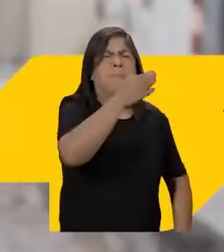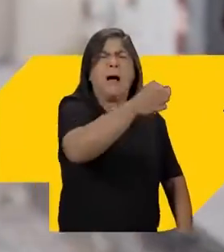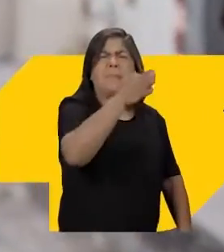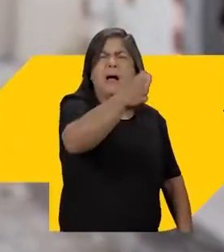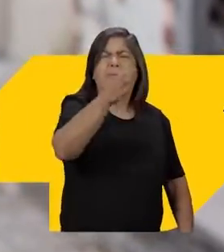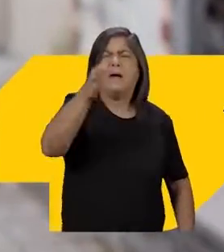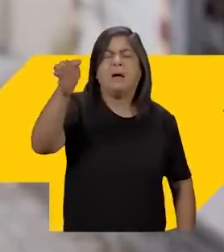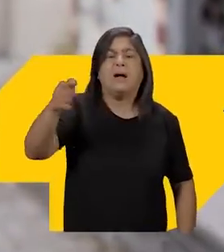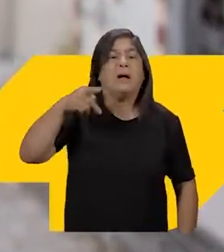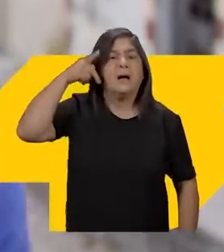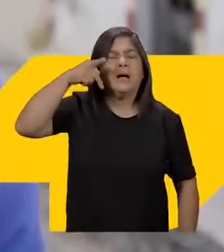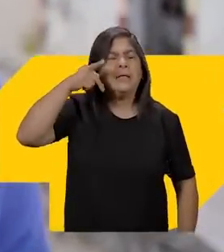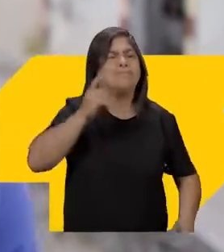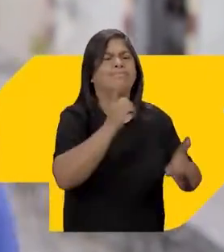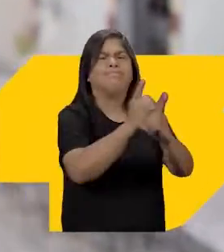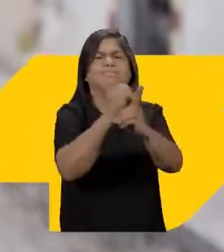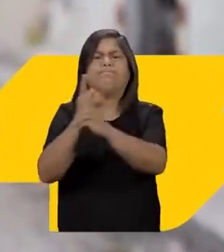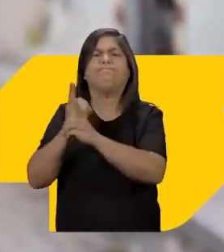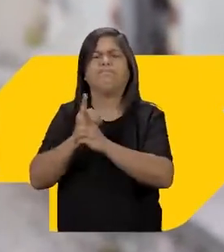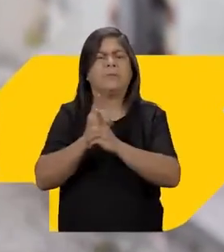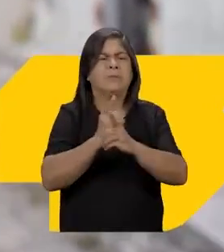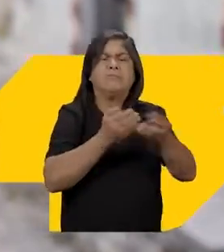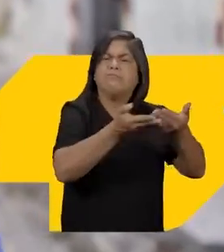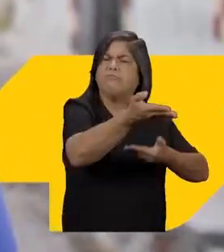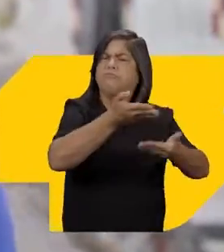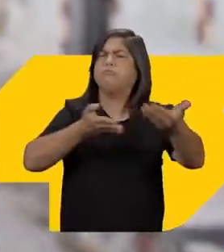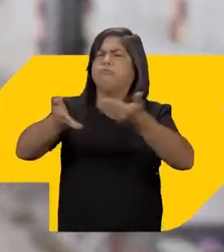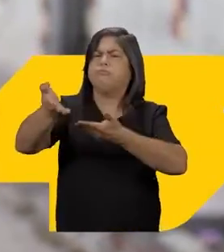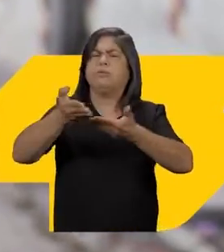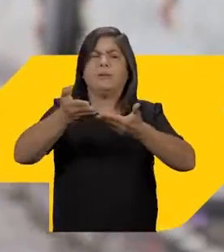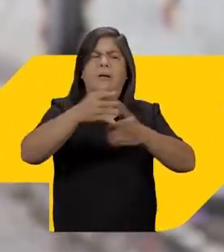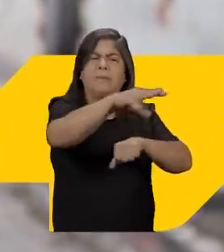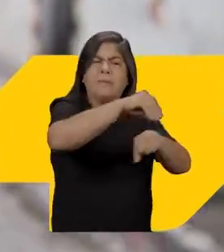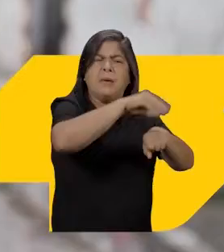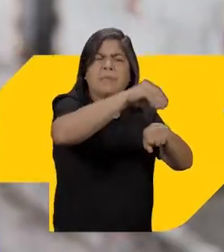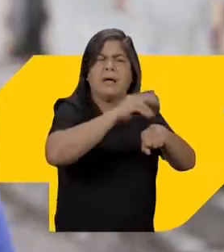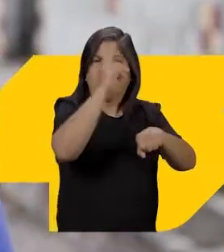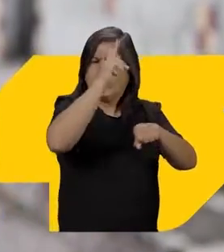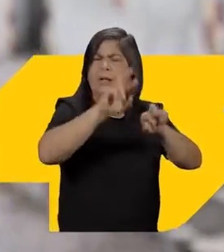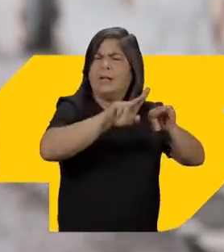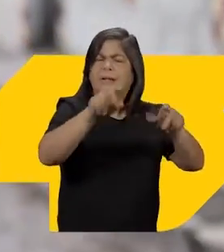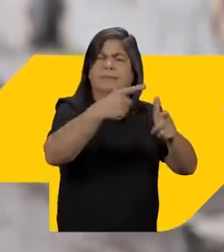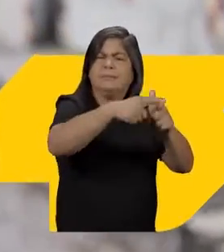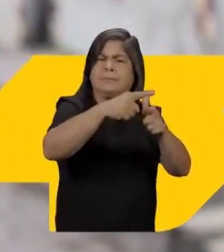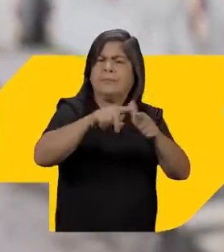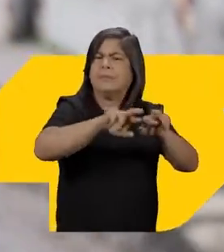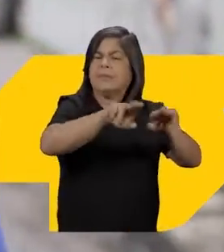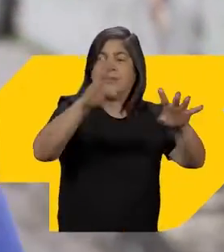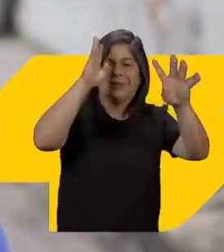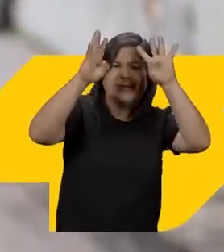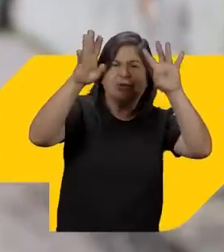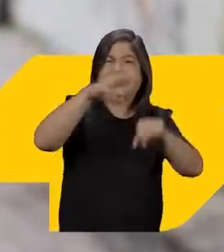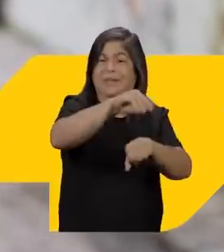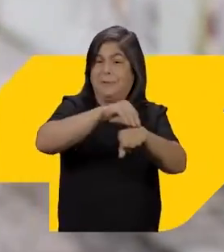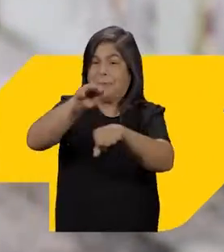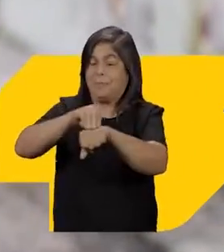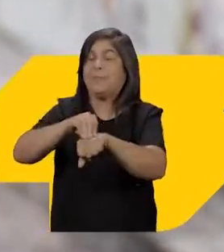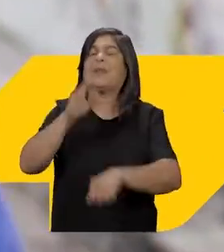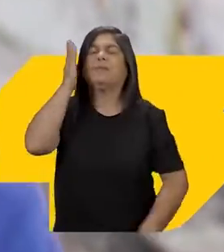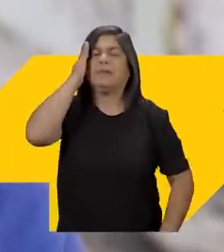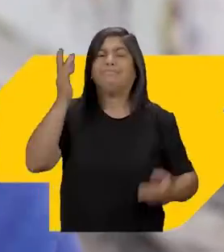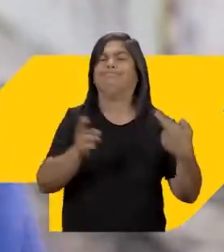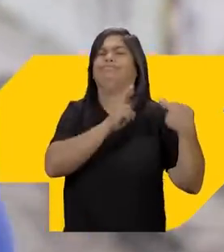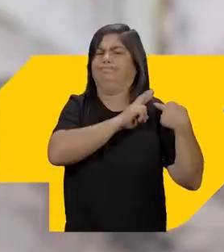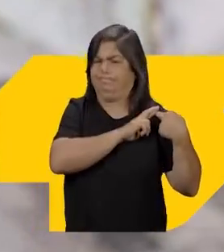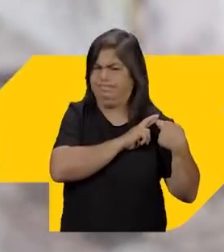Ao longo da nossa caminhada por toda a Paraíba, encontrei muitas pessoas que compartilharam comigo as suas histórias de vida, os seus problemas, os seus